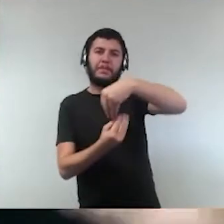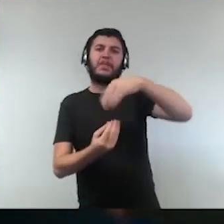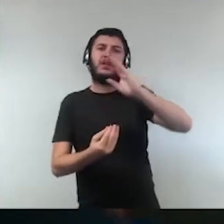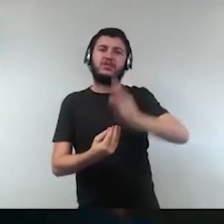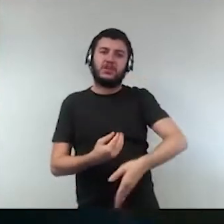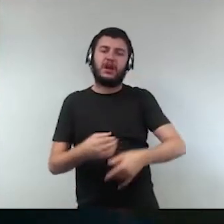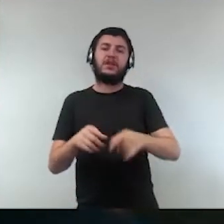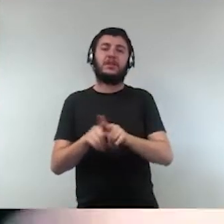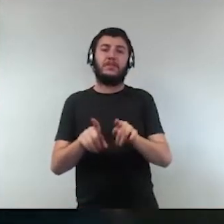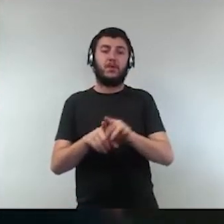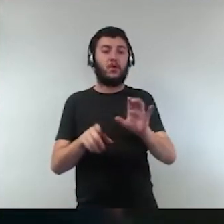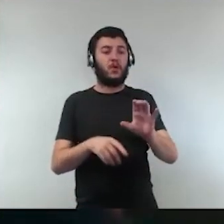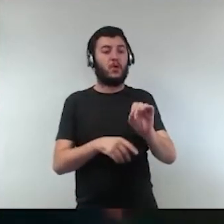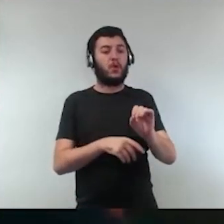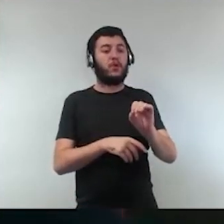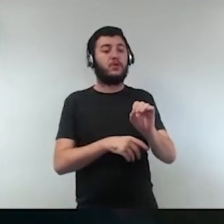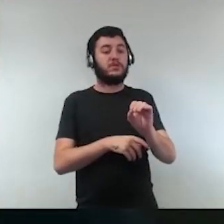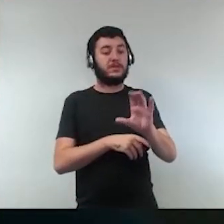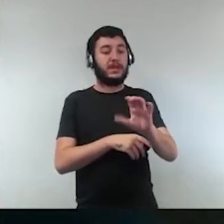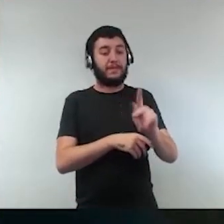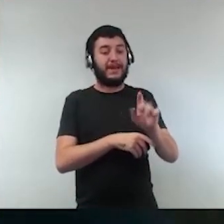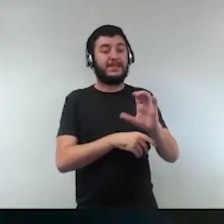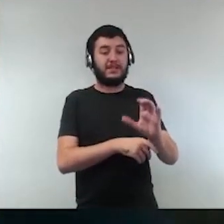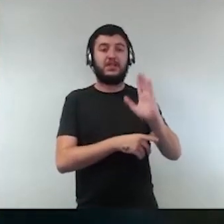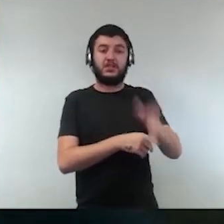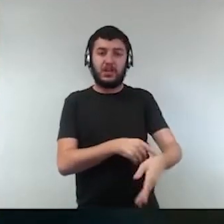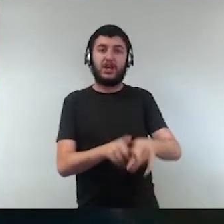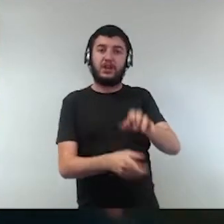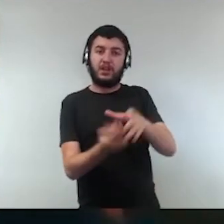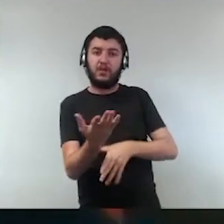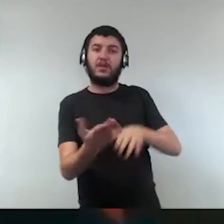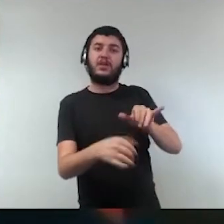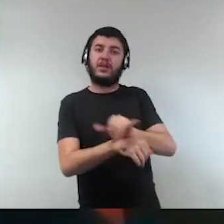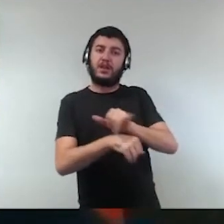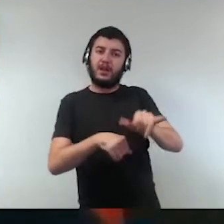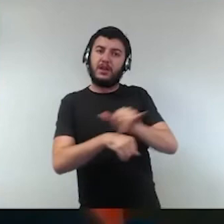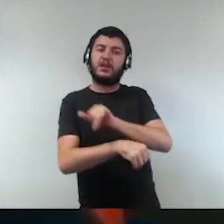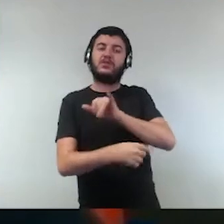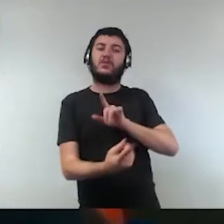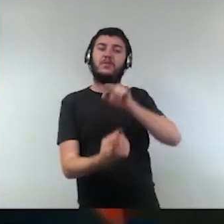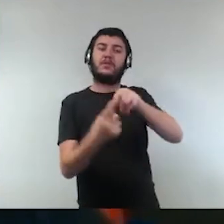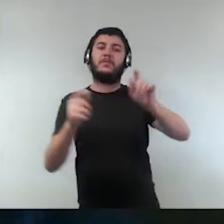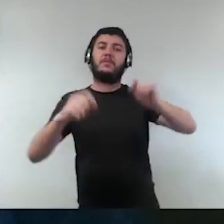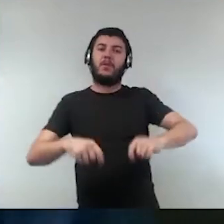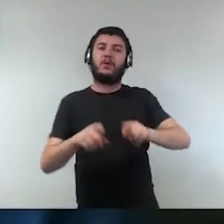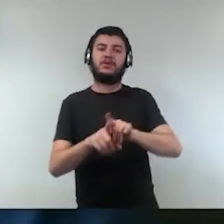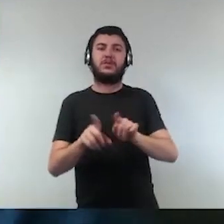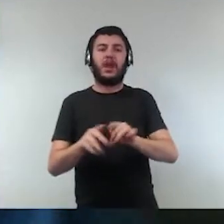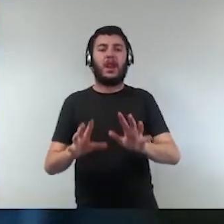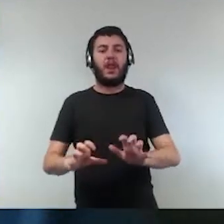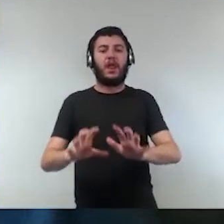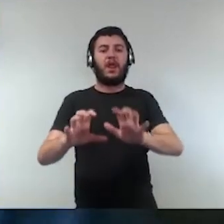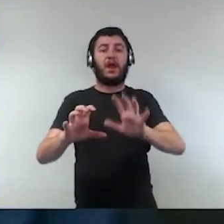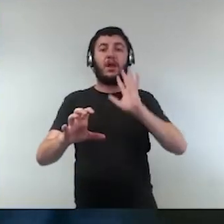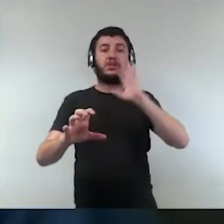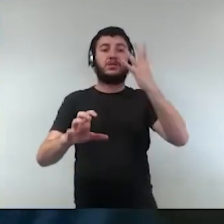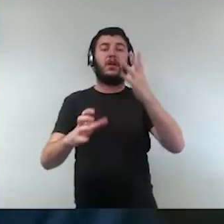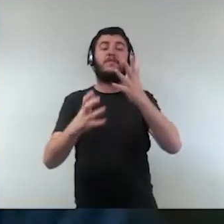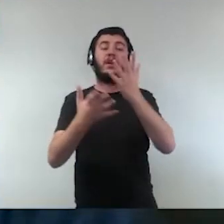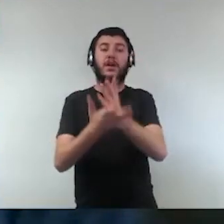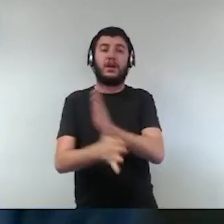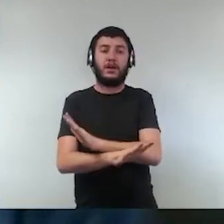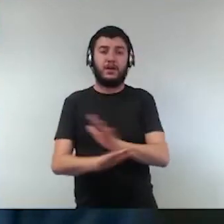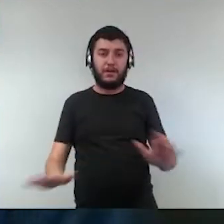um modelo multiportas, num momento como esse, é absolutamente fundamental, né, para a solução de conflitos, porque em momentos de